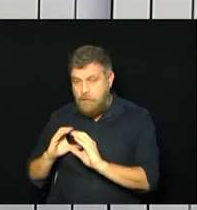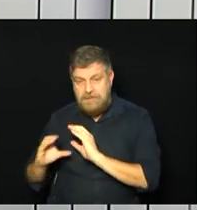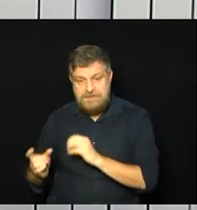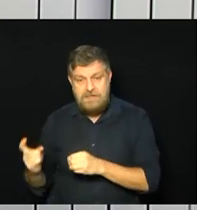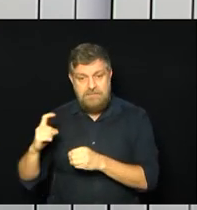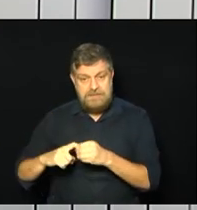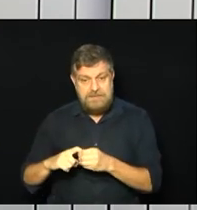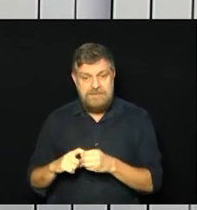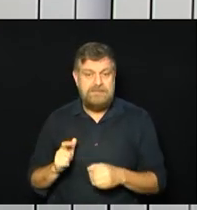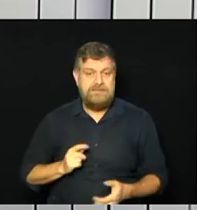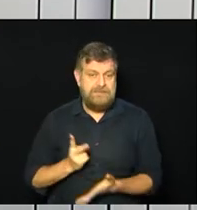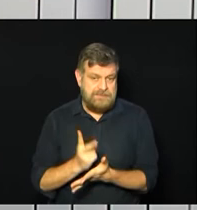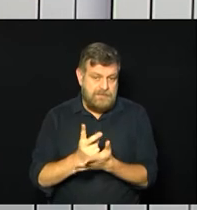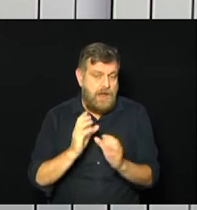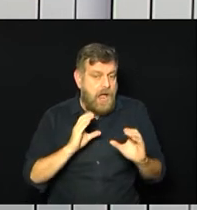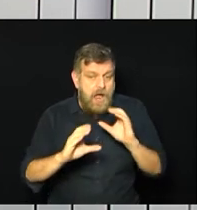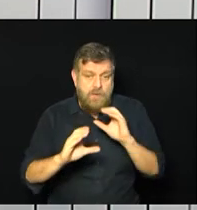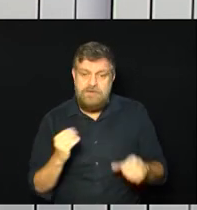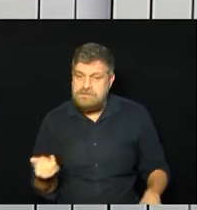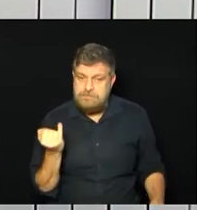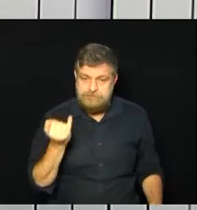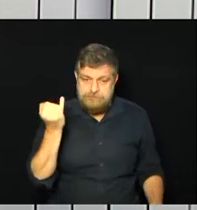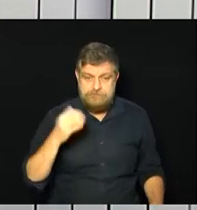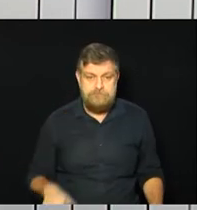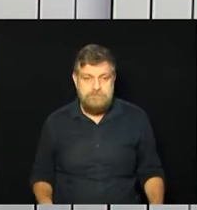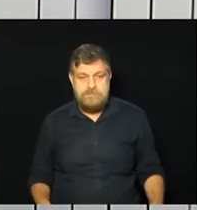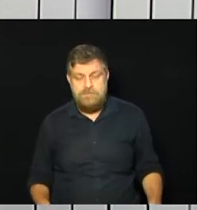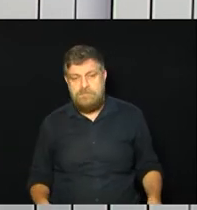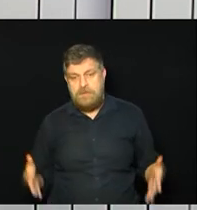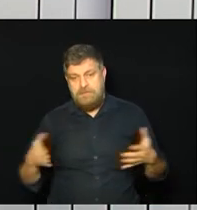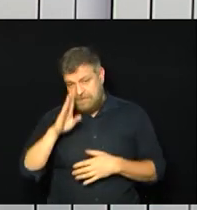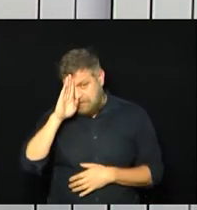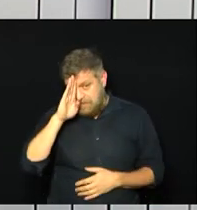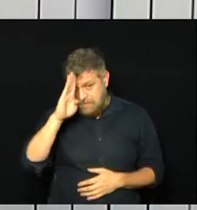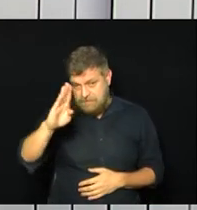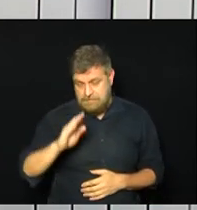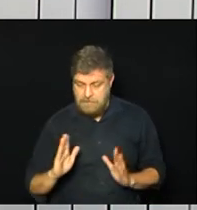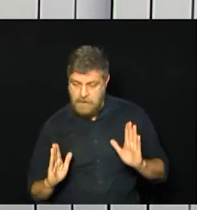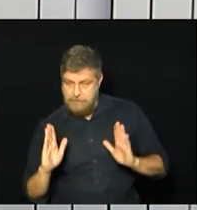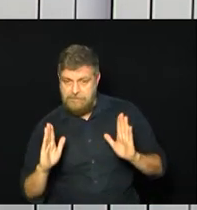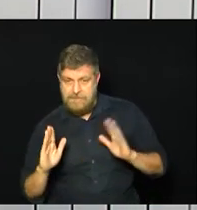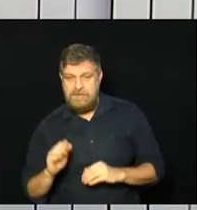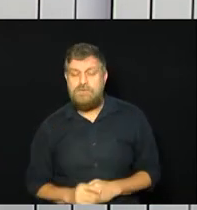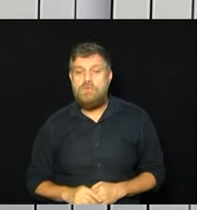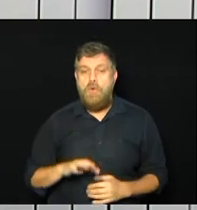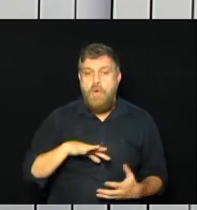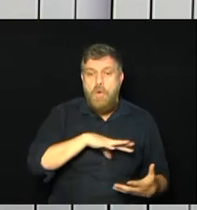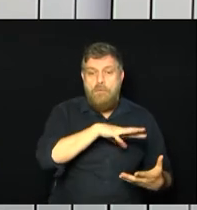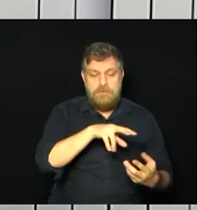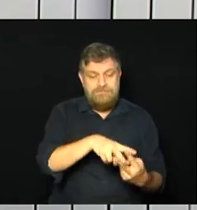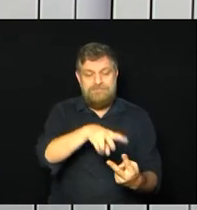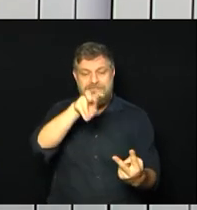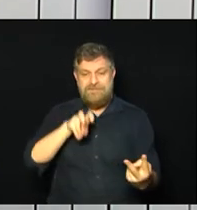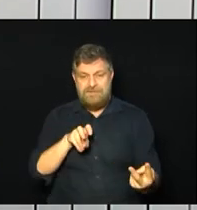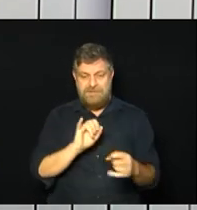retomada, essa comunicação, ela continuou sendo muito importante. Agora, principalmente neste período, Estela, o mundo virtual,